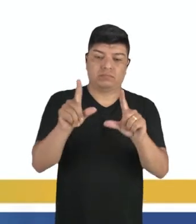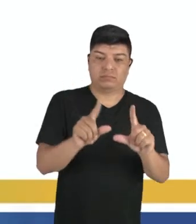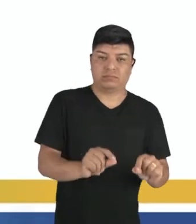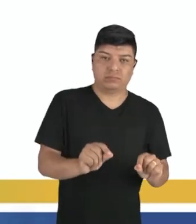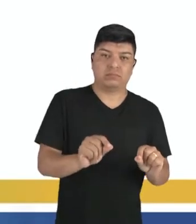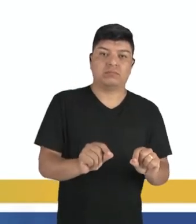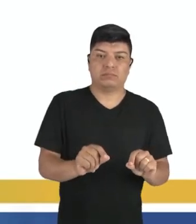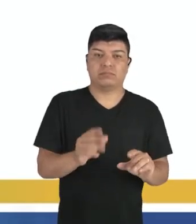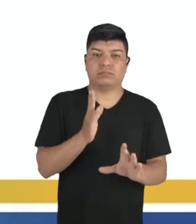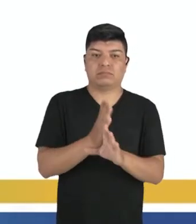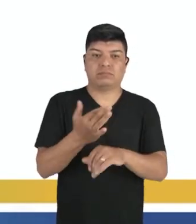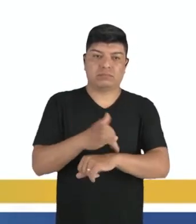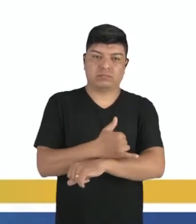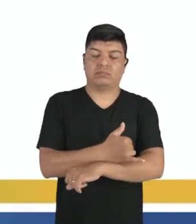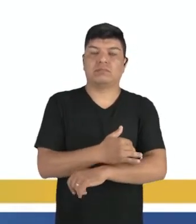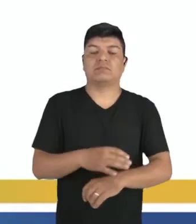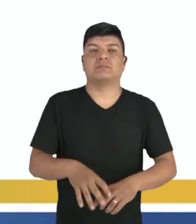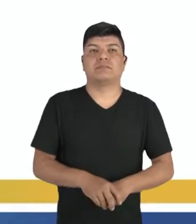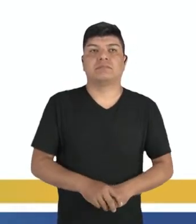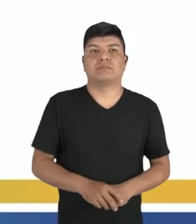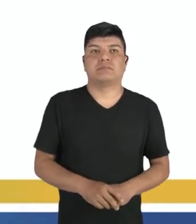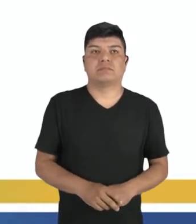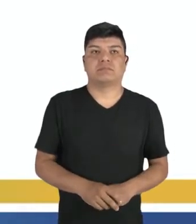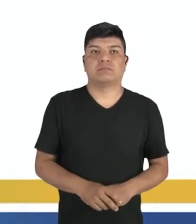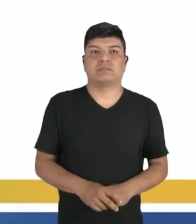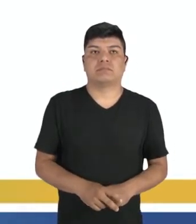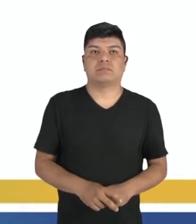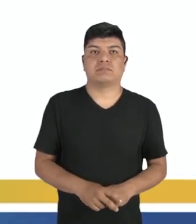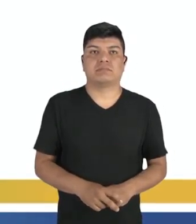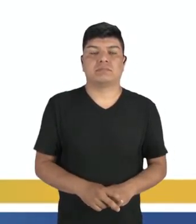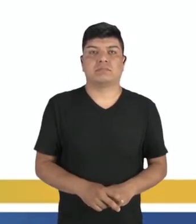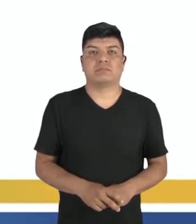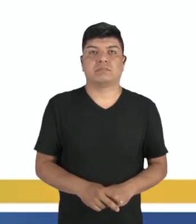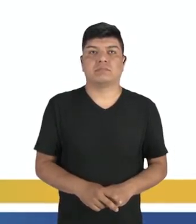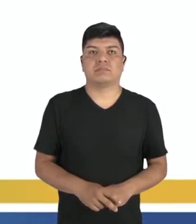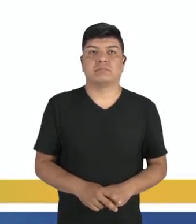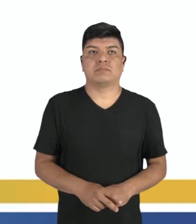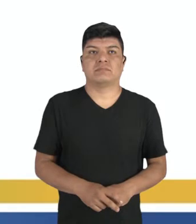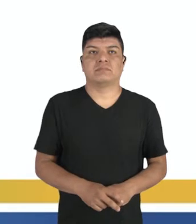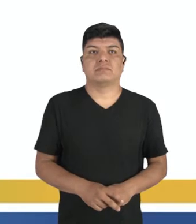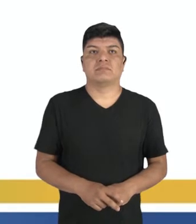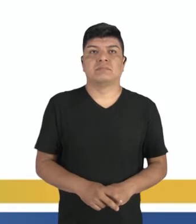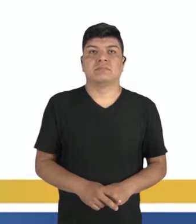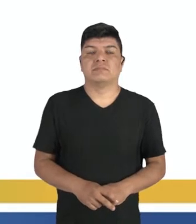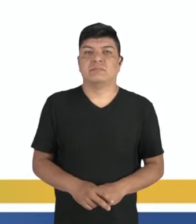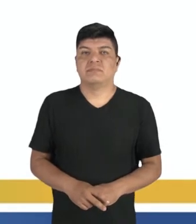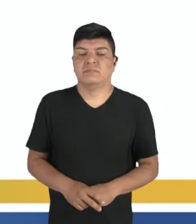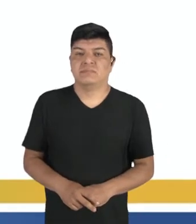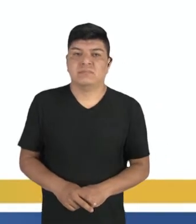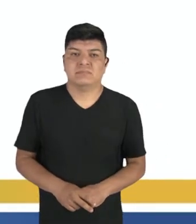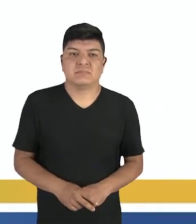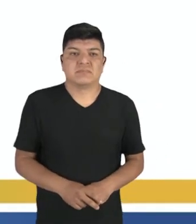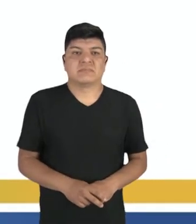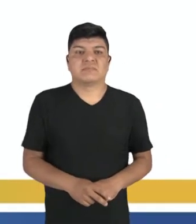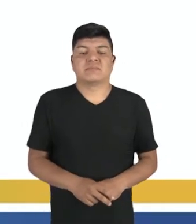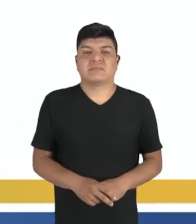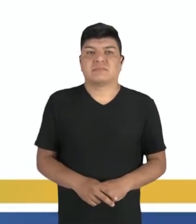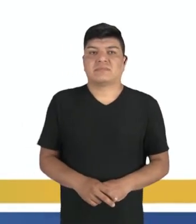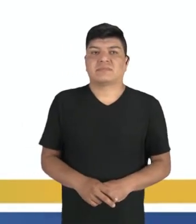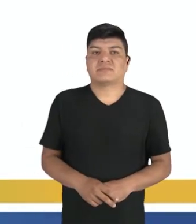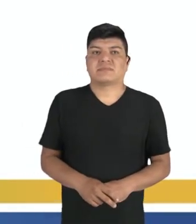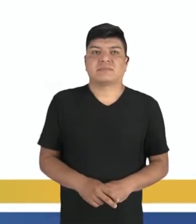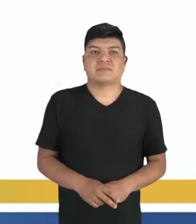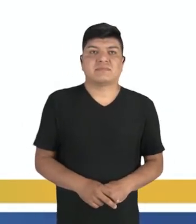essa questão do aumento de peso. Para una cuadra 4 españoles, lo mejor es hacer dieta, reducir la cantidad de alimentos ingeridos para